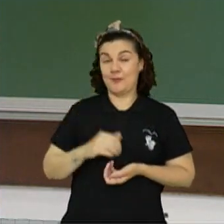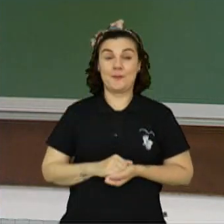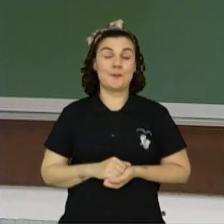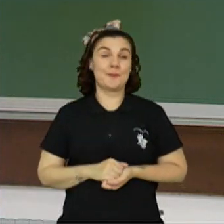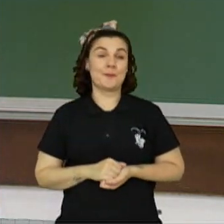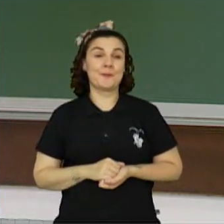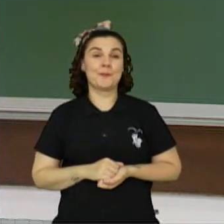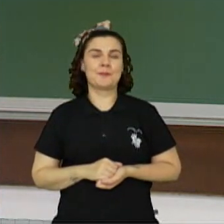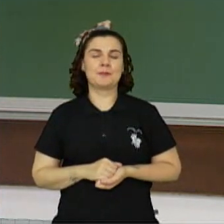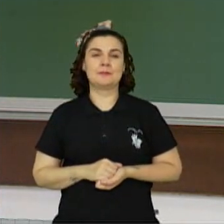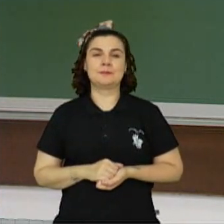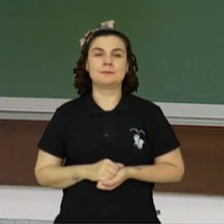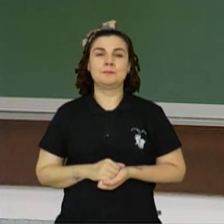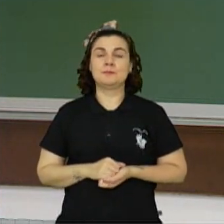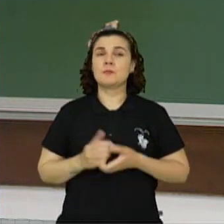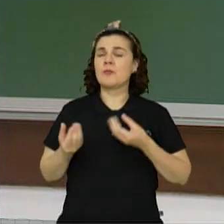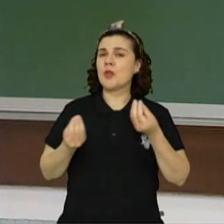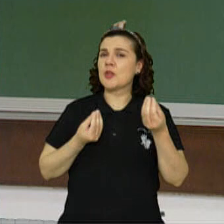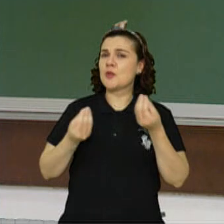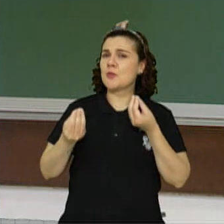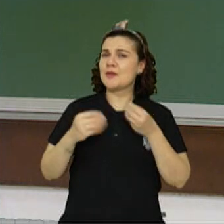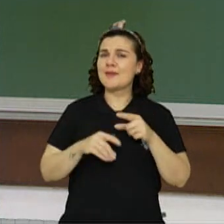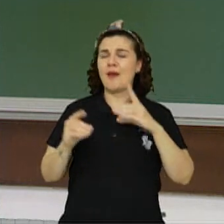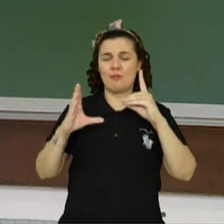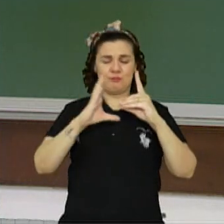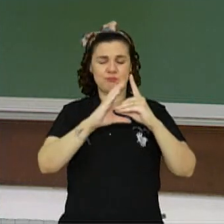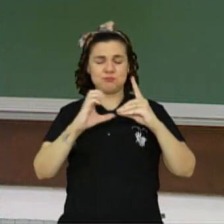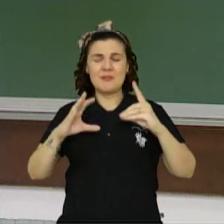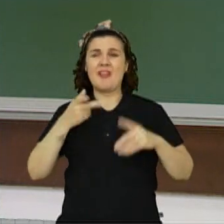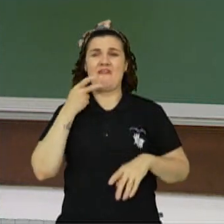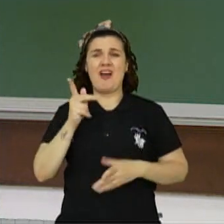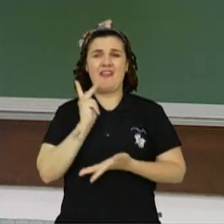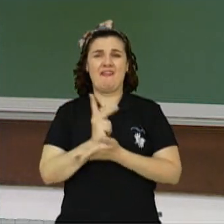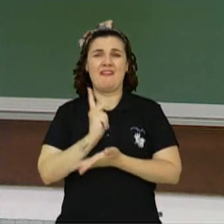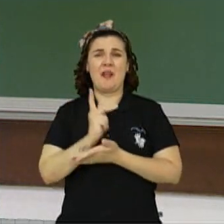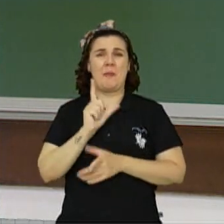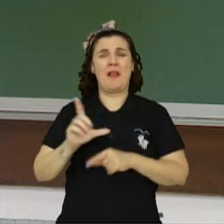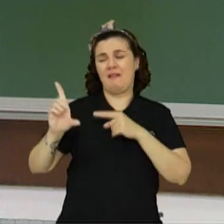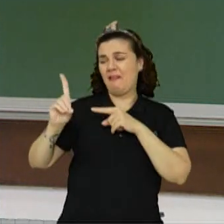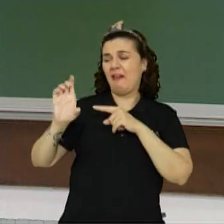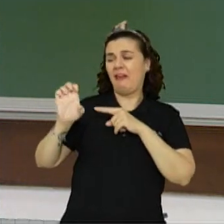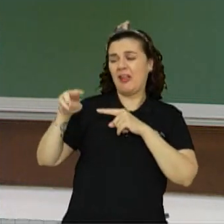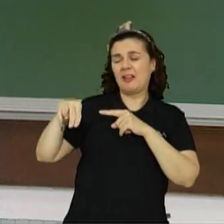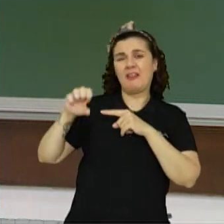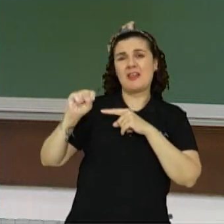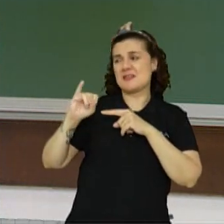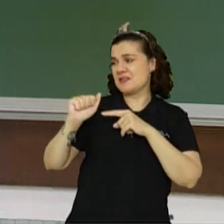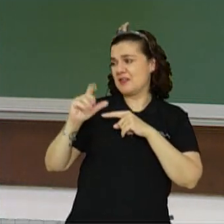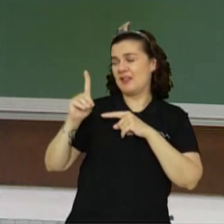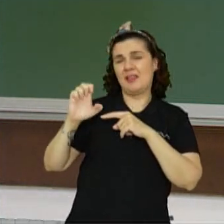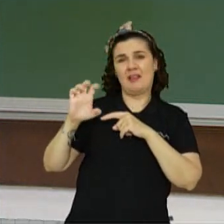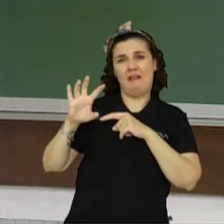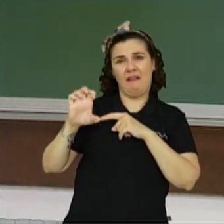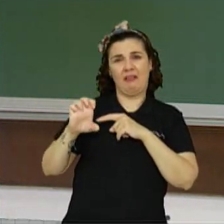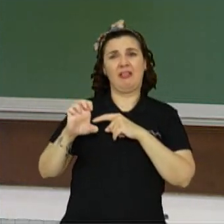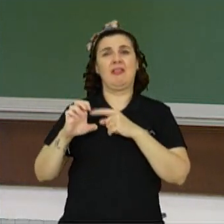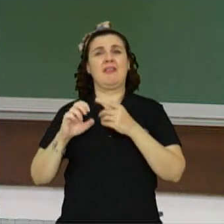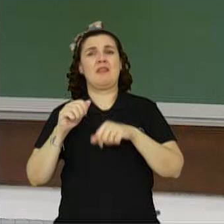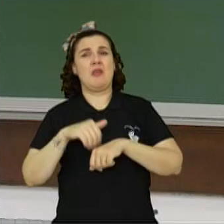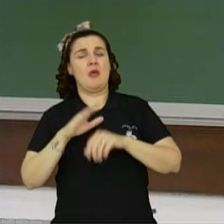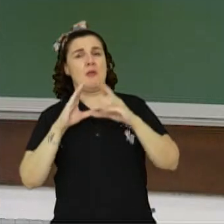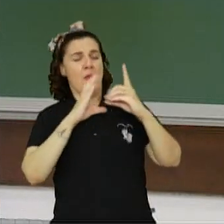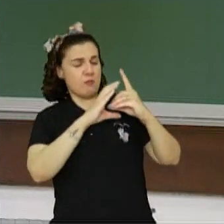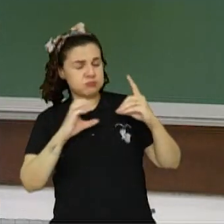sequência. Vamos lá. O que é essa tal de densidade? O professor está falando toda hora densidade, mostrou ali algo que é mais denso, menos denso e